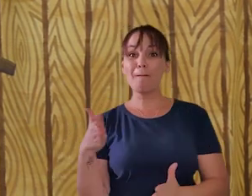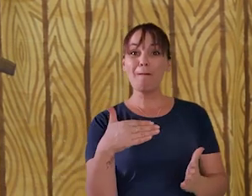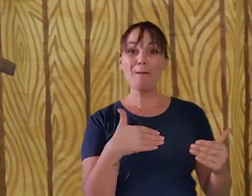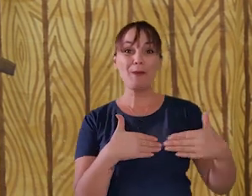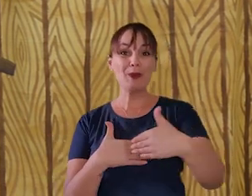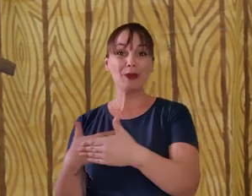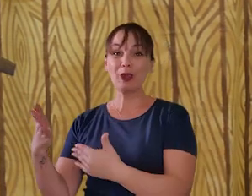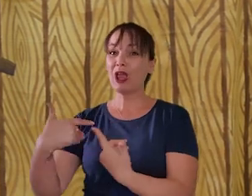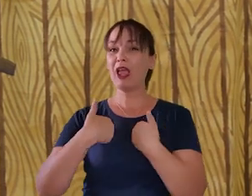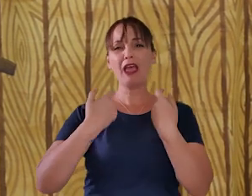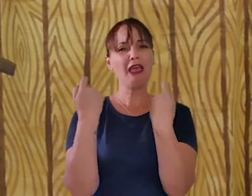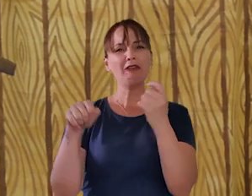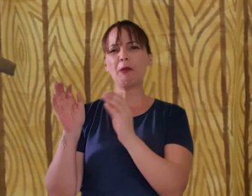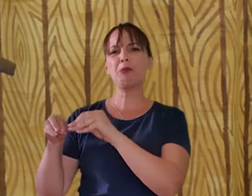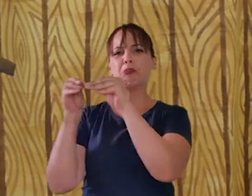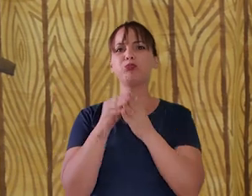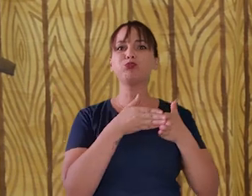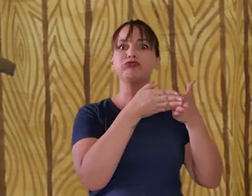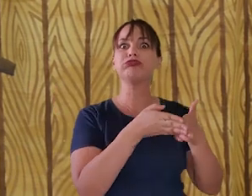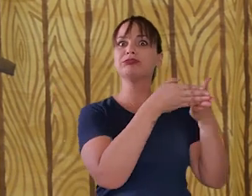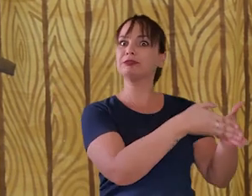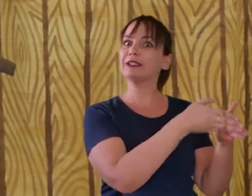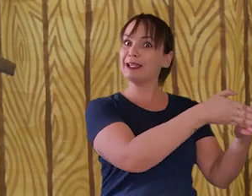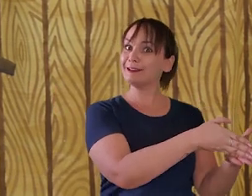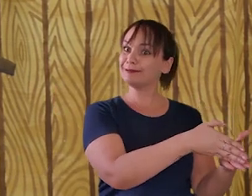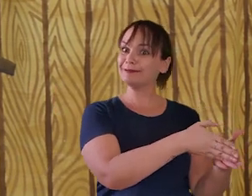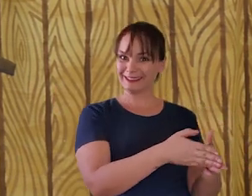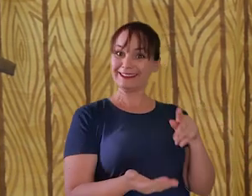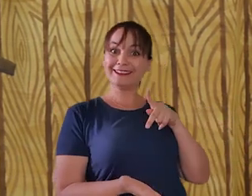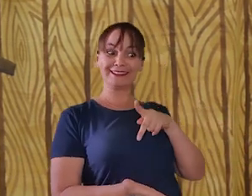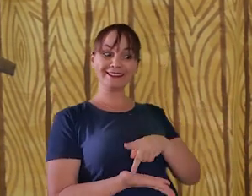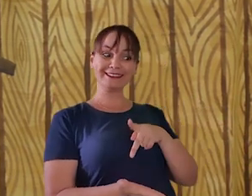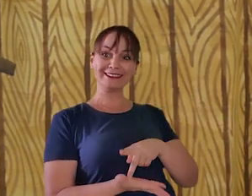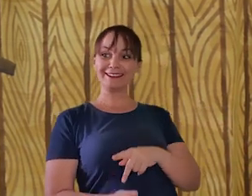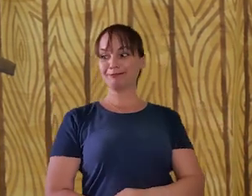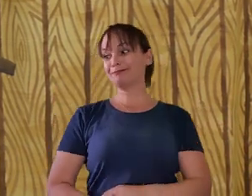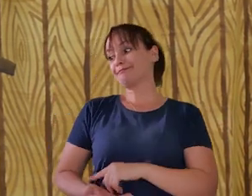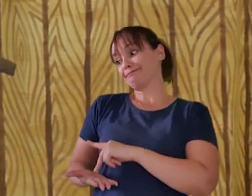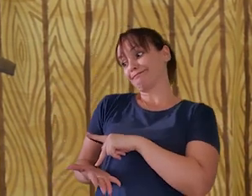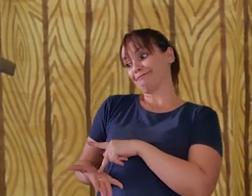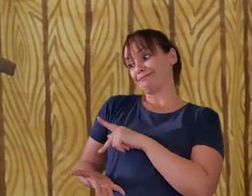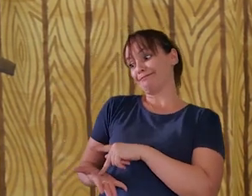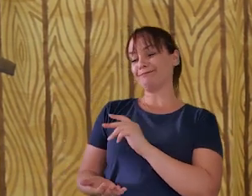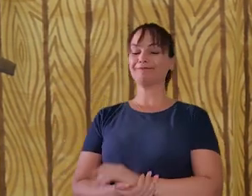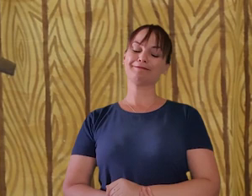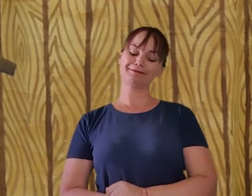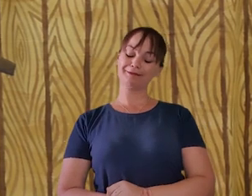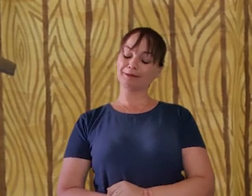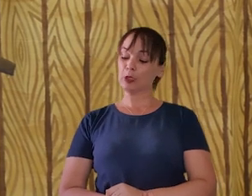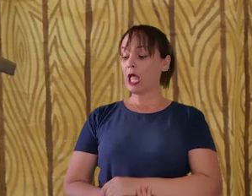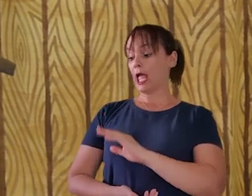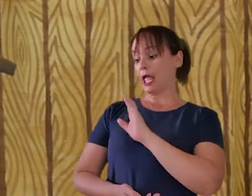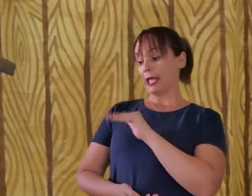embora para pescar em outro lugar. É ou não é? É. Ritinha,